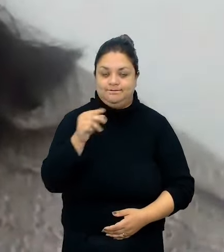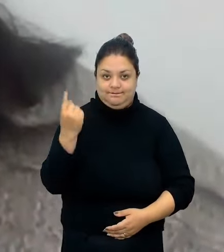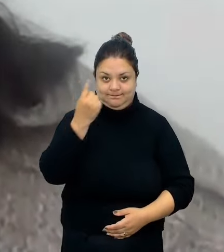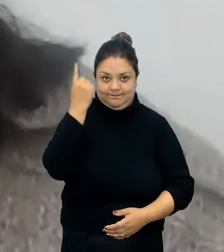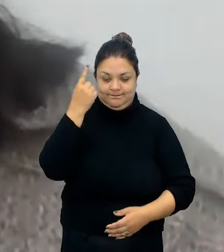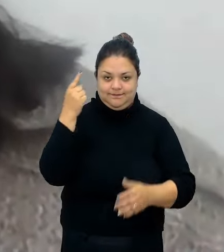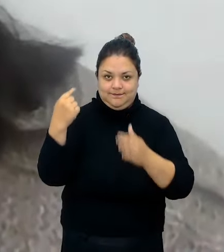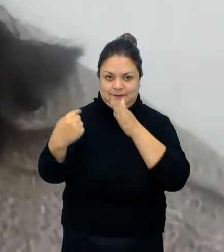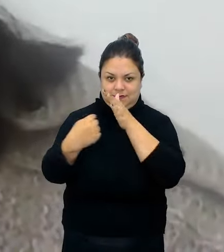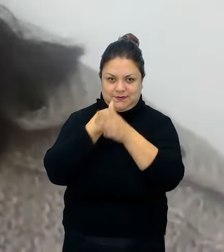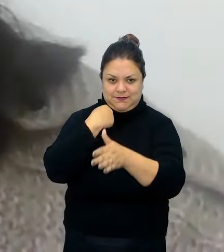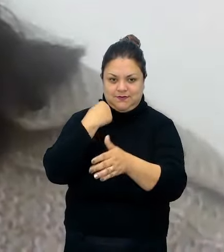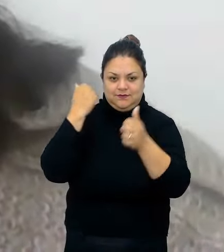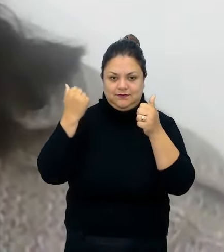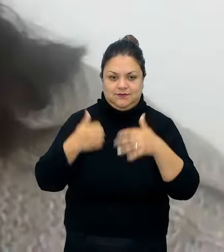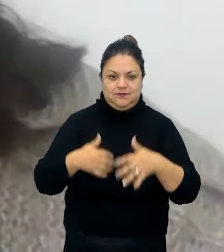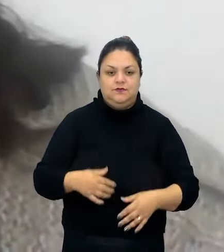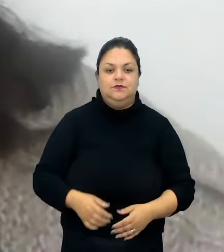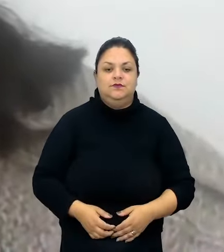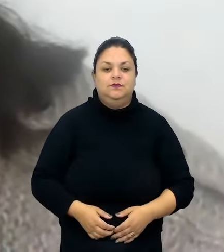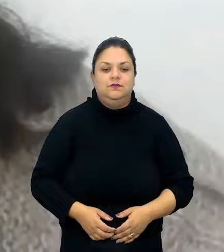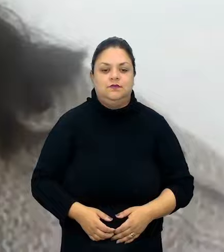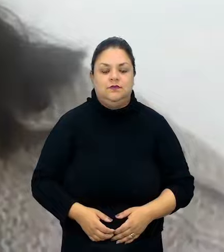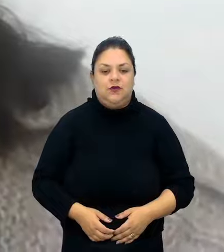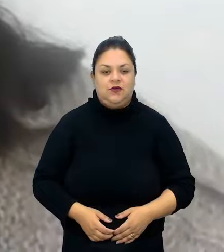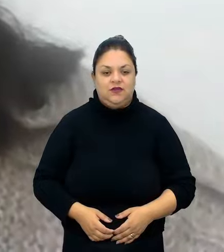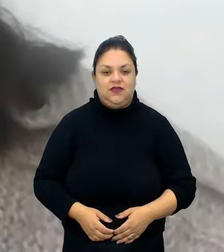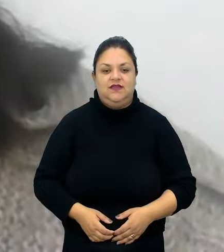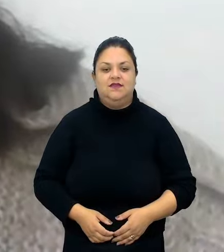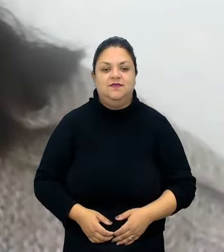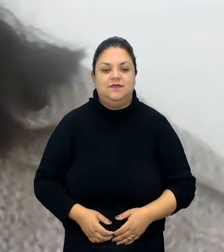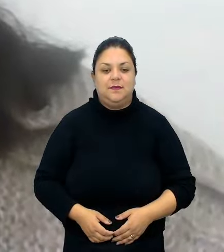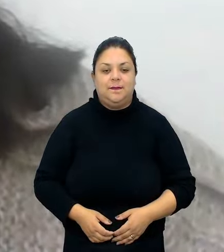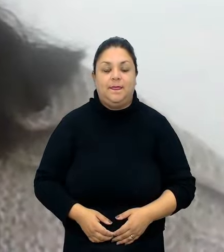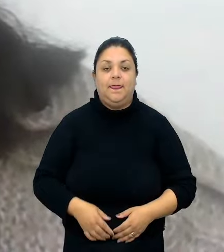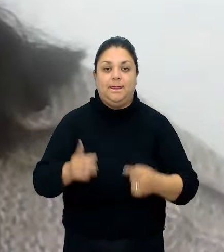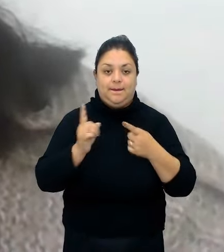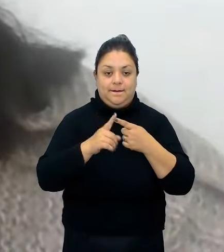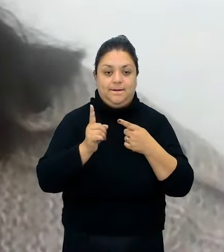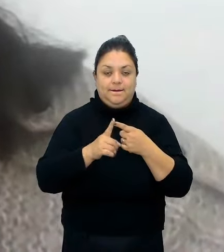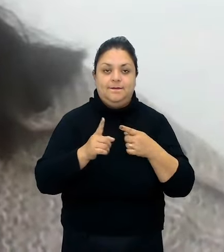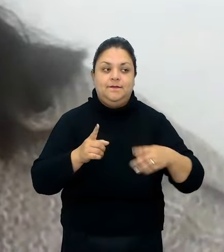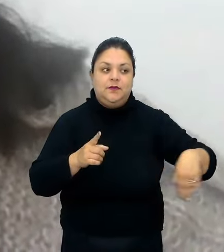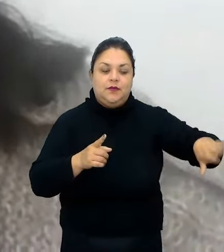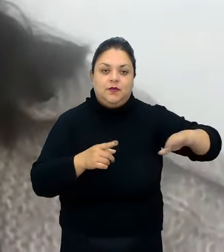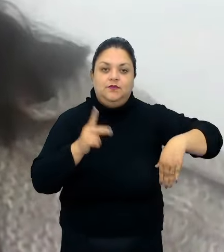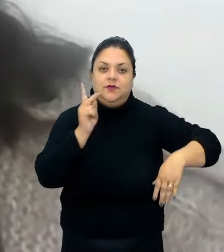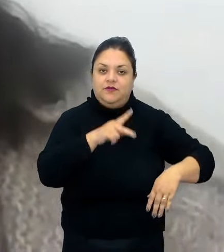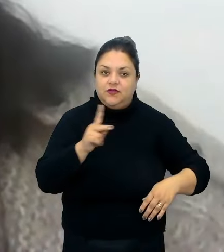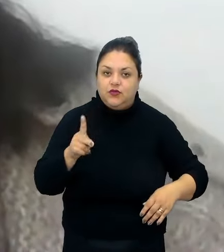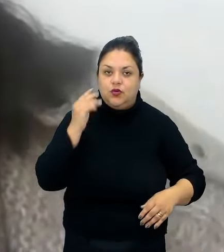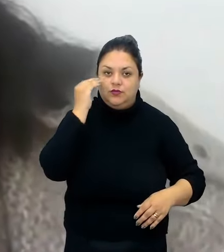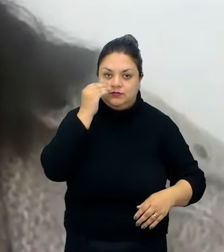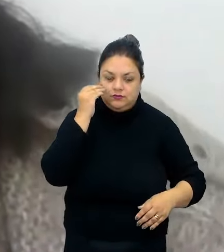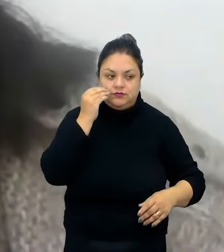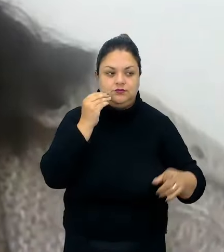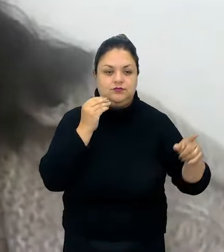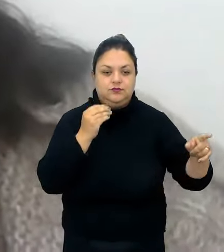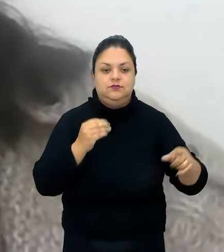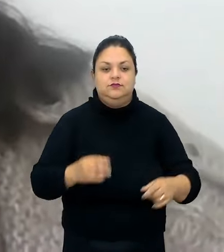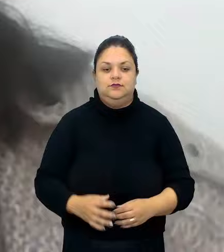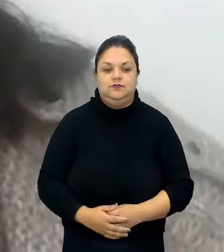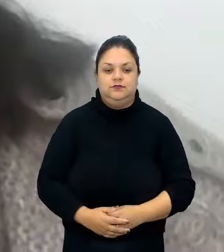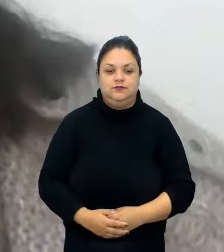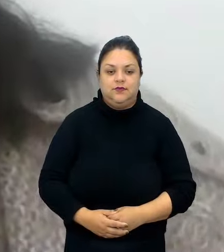questão na escola, né? Eu vejo assim, se tem um professor especializado ou se não tem, é importante saber